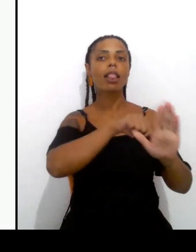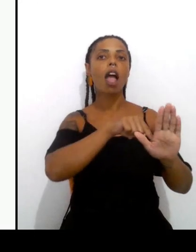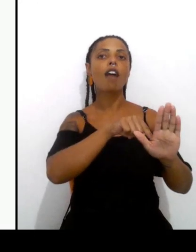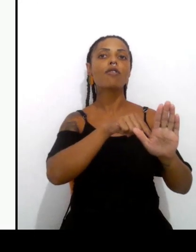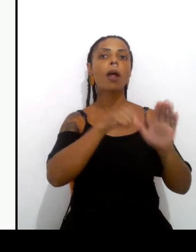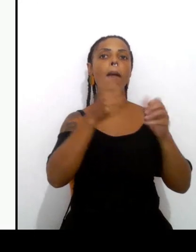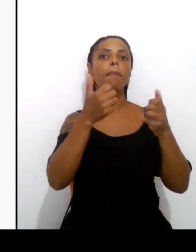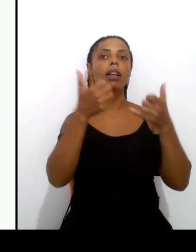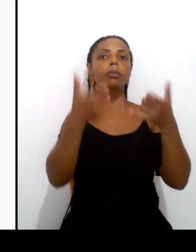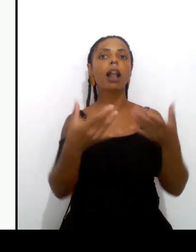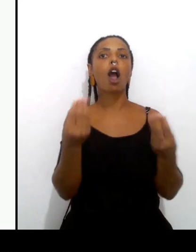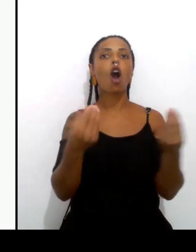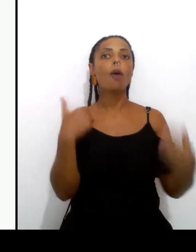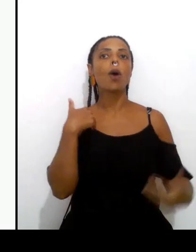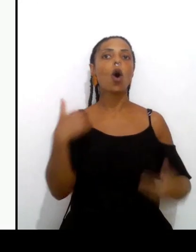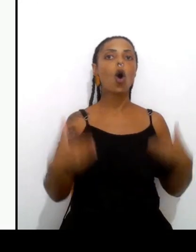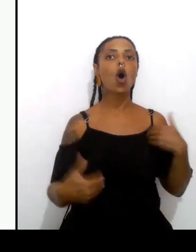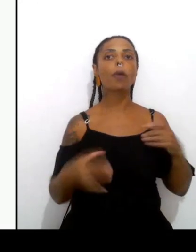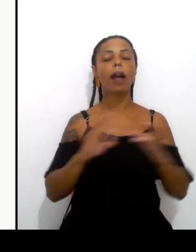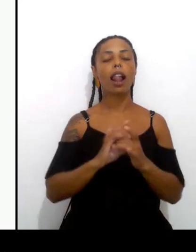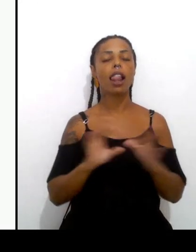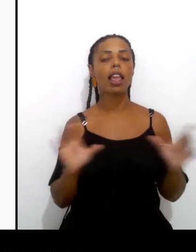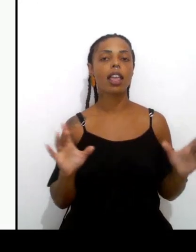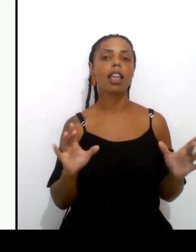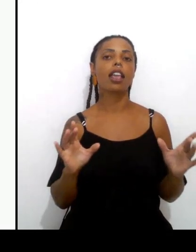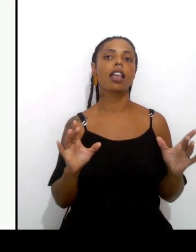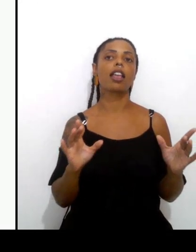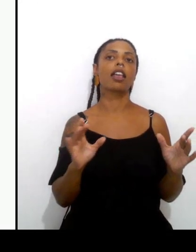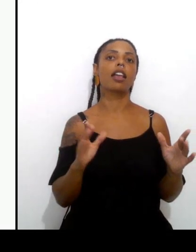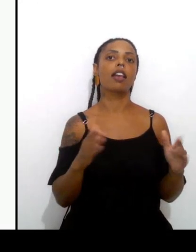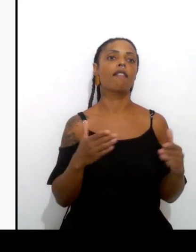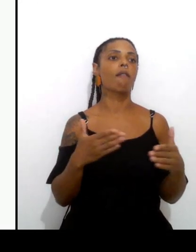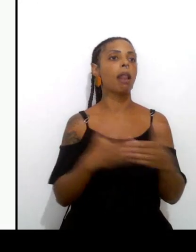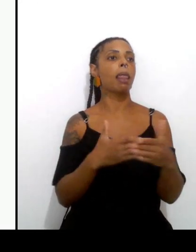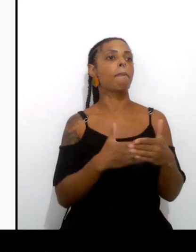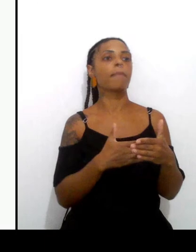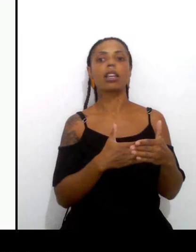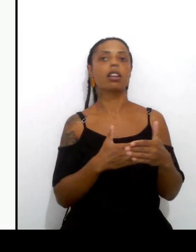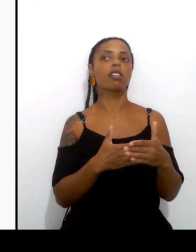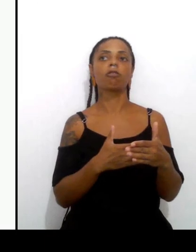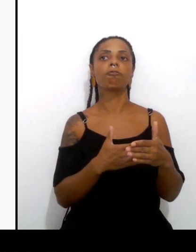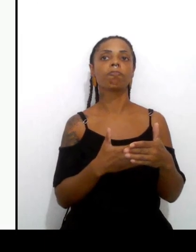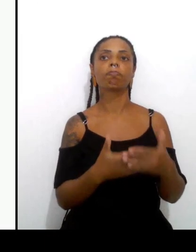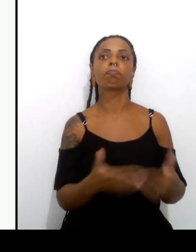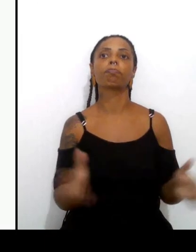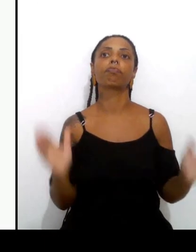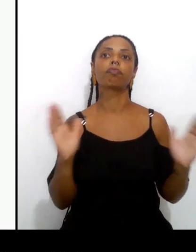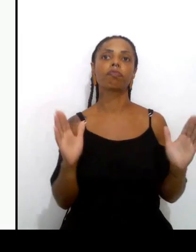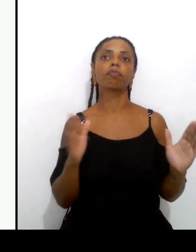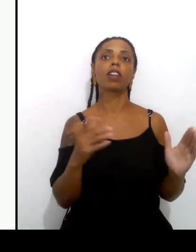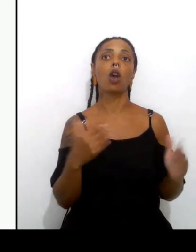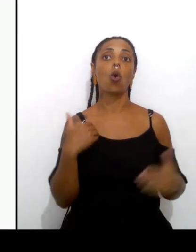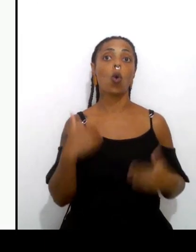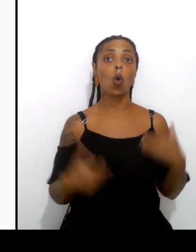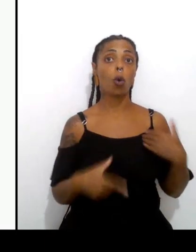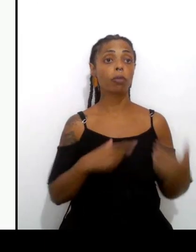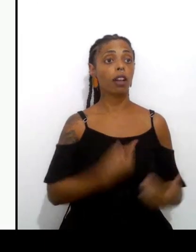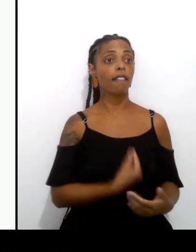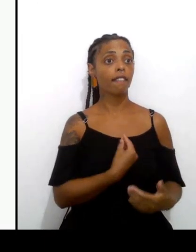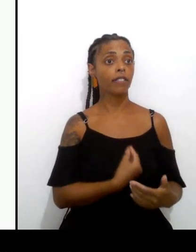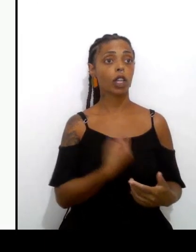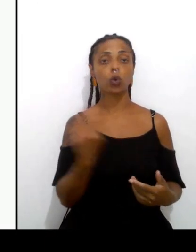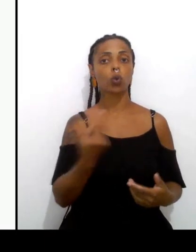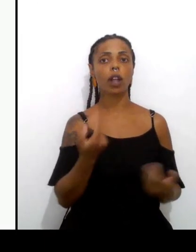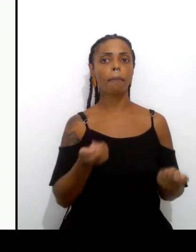esses corpos livres dos limites estruturais de operação a vitalidade do corpo não pode ser contida